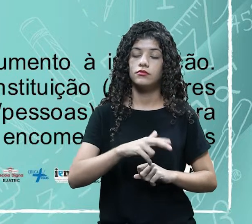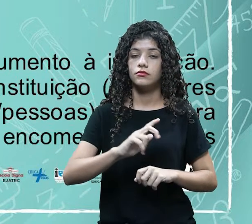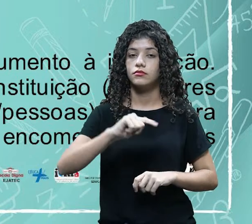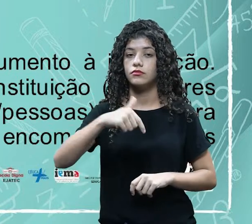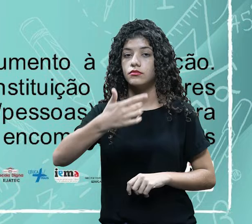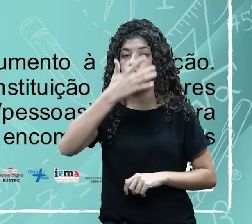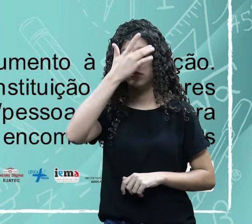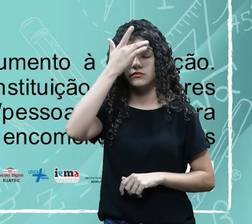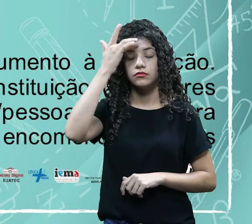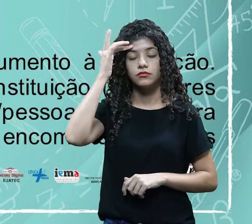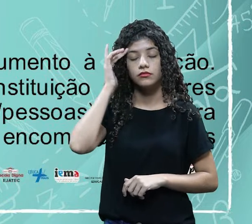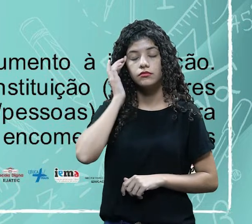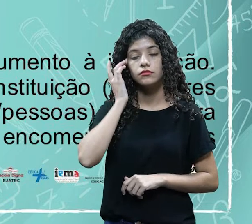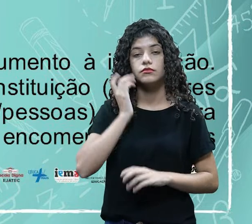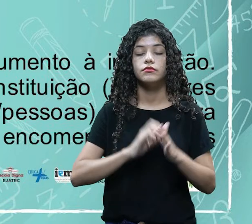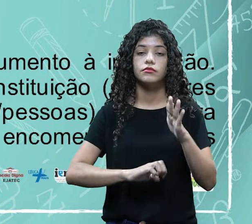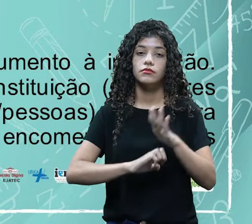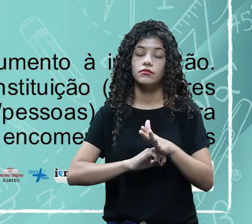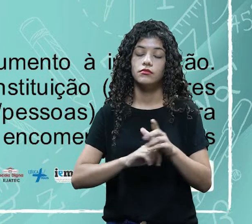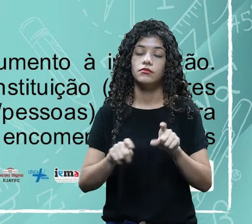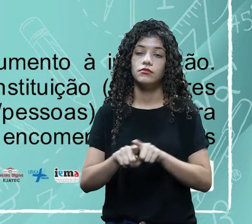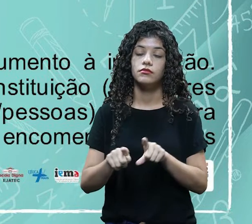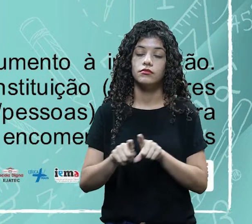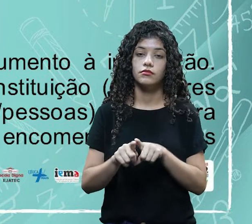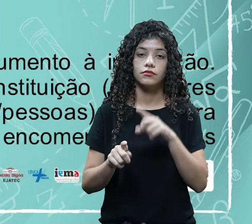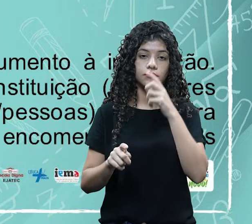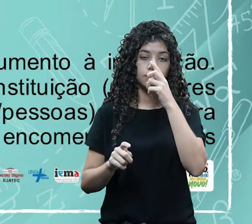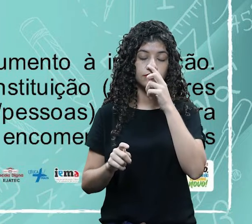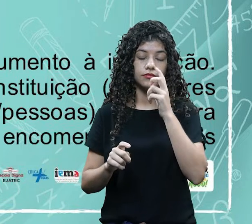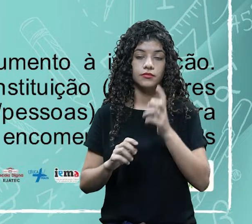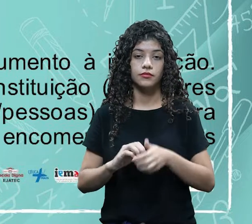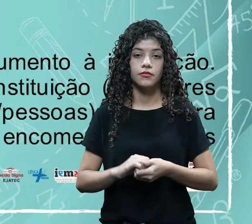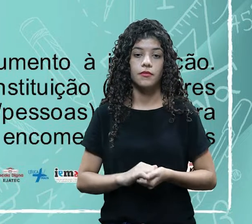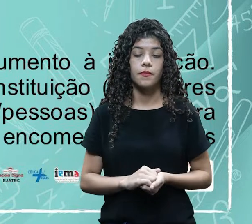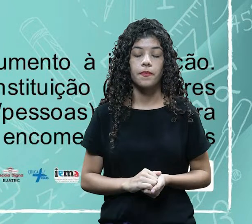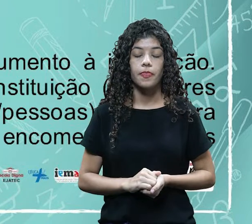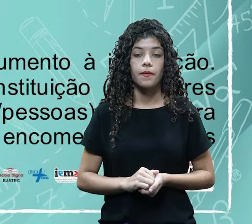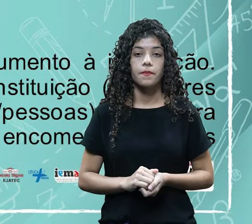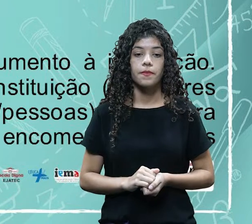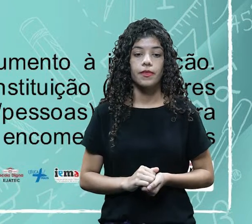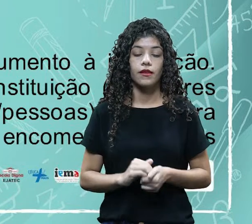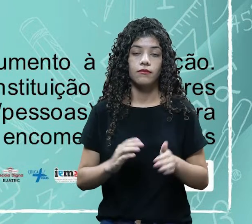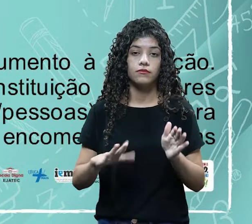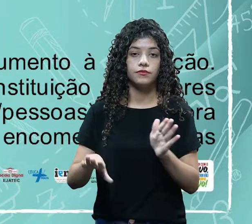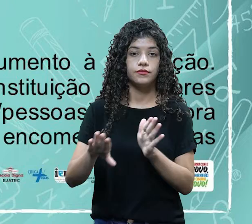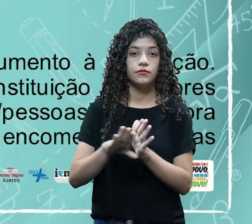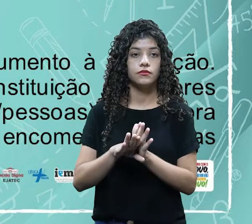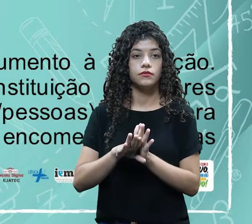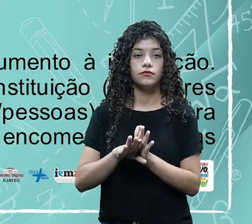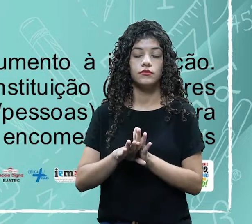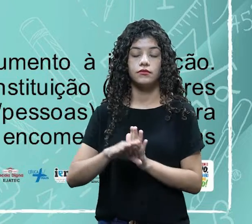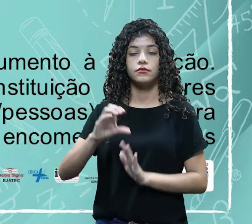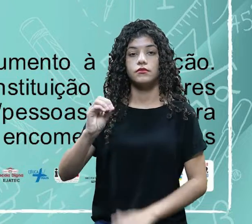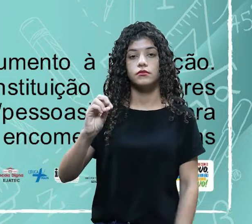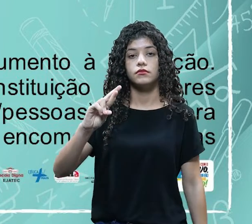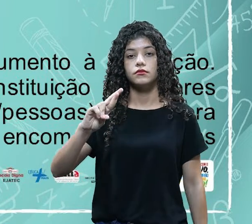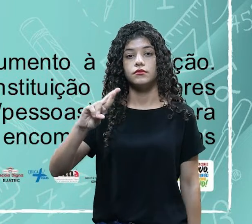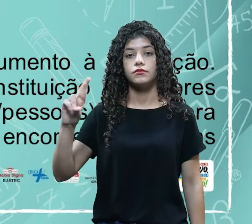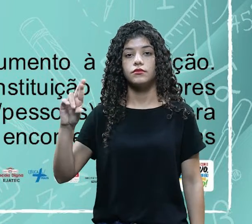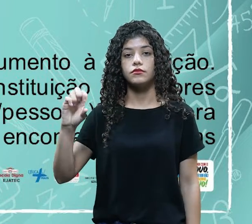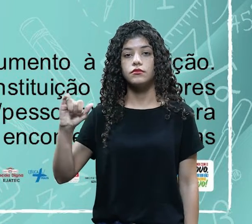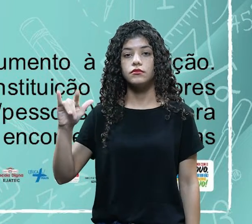pessoas, né, instituições, ou de fora, esses documentos oficiais chegando pelo correio, encomendas,